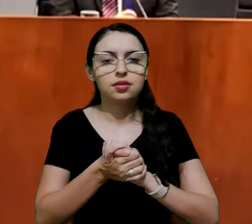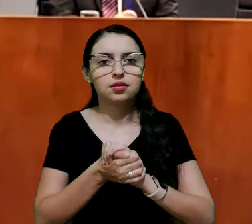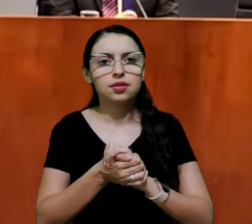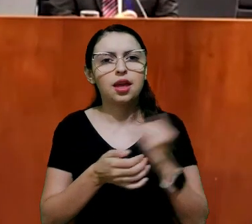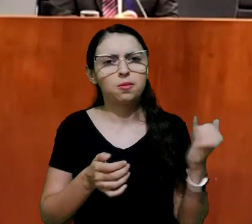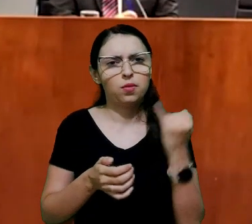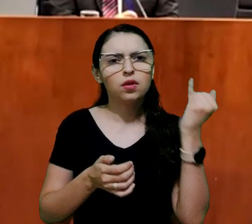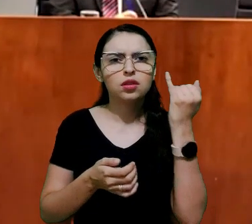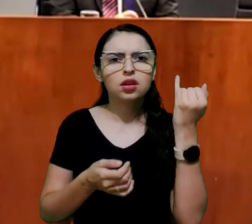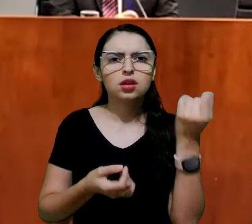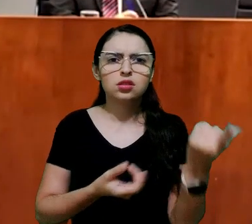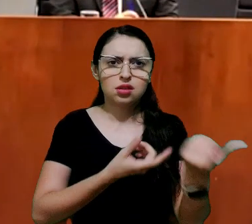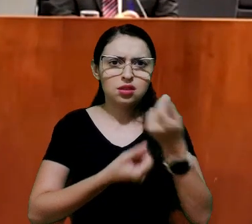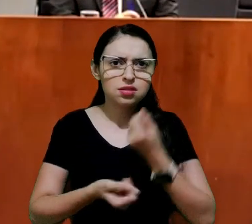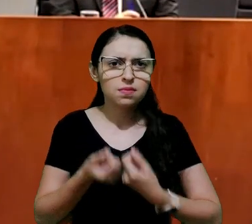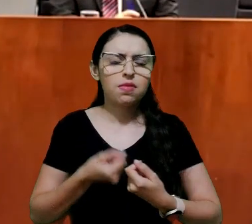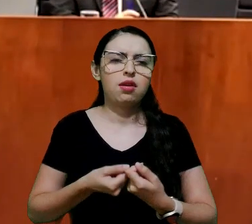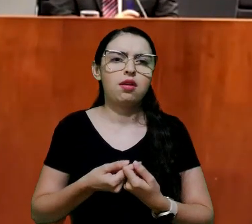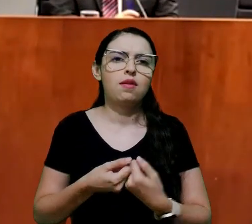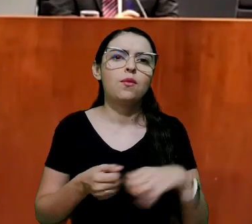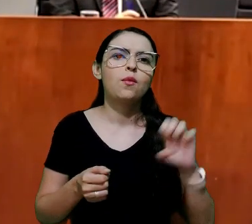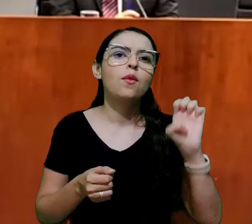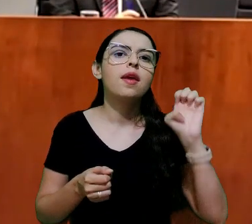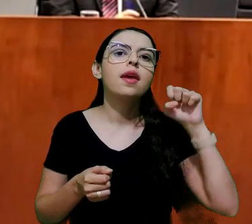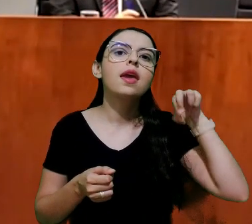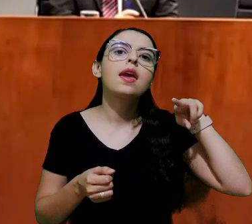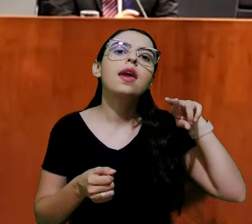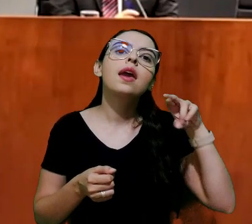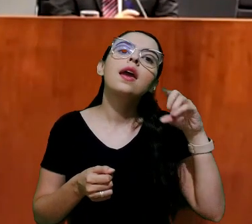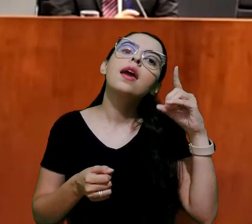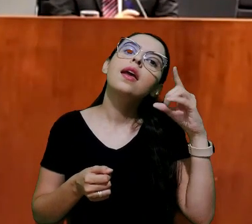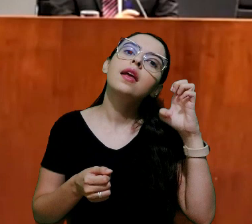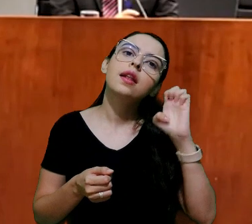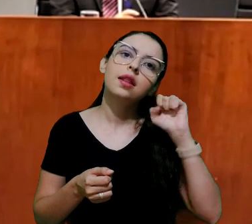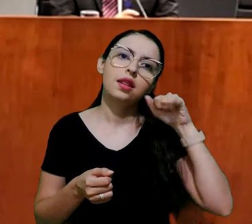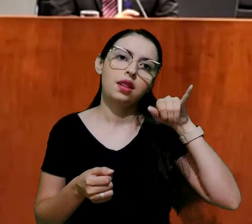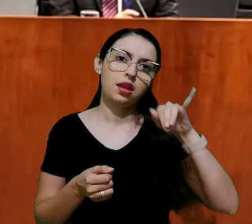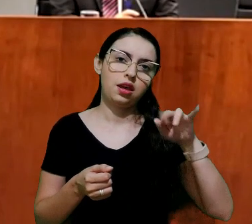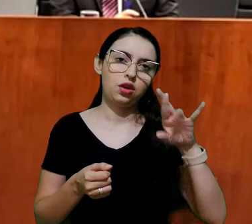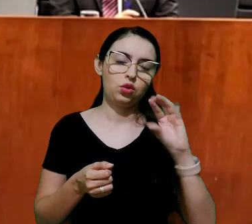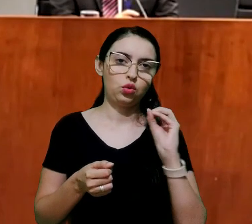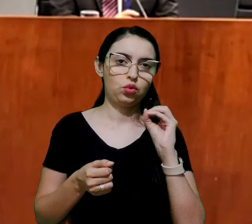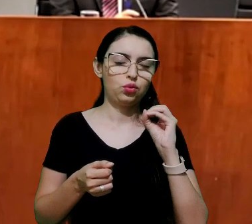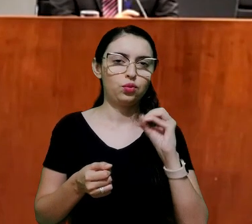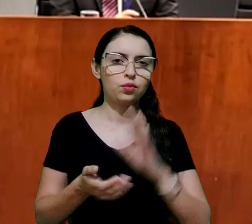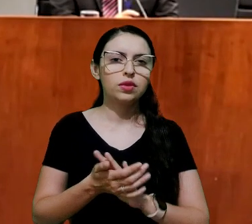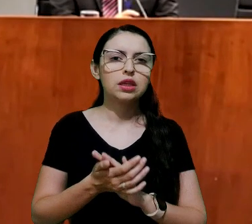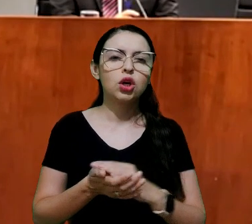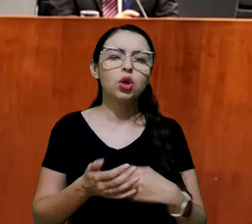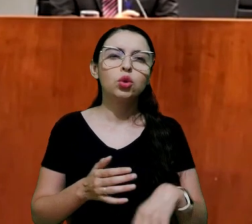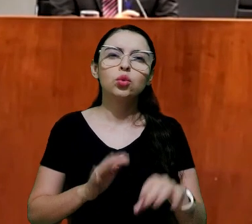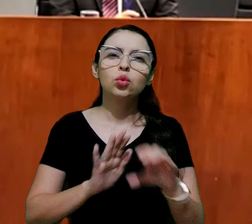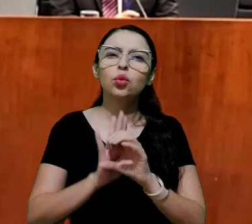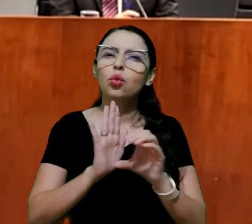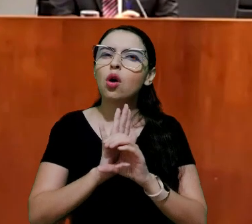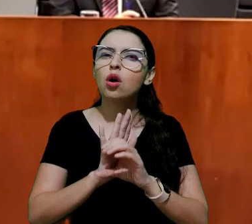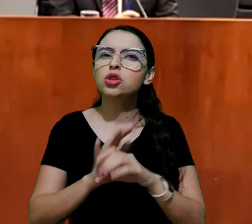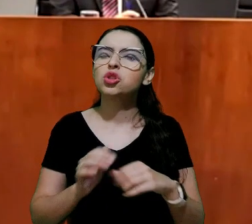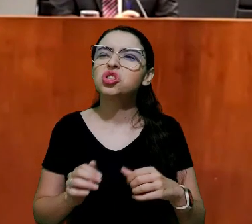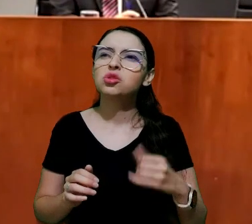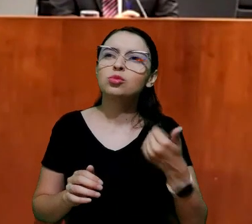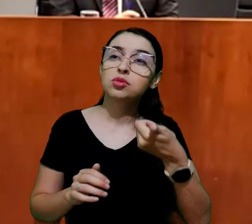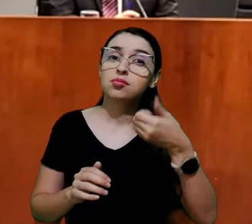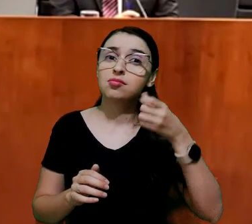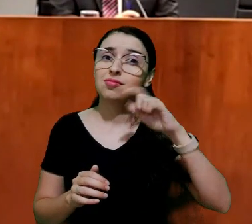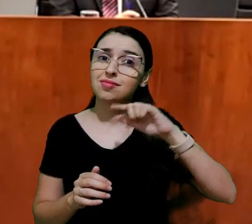legal. Mas não havia essa previsão no Código de 16, que existe hoje, no de 2002, de que o